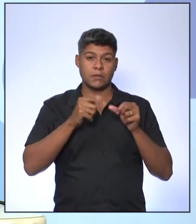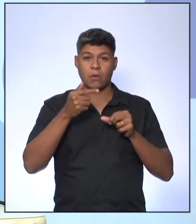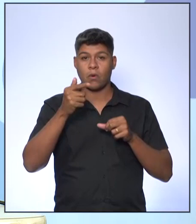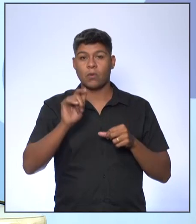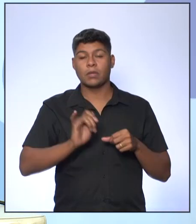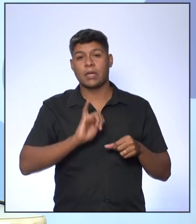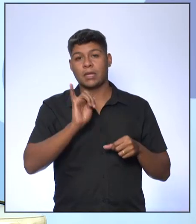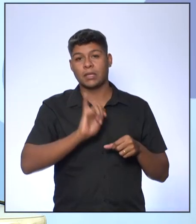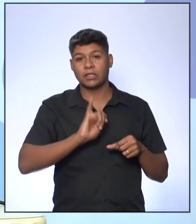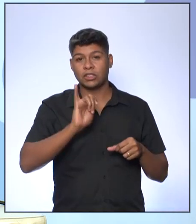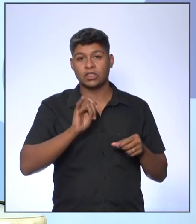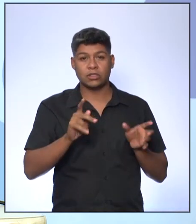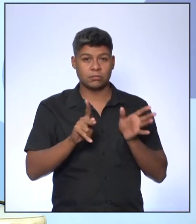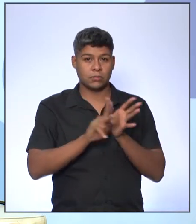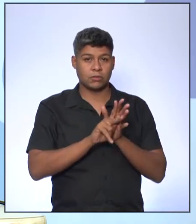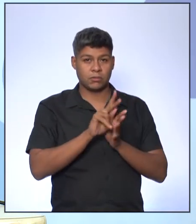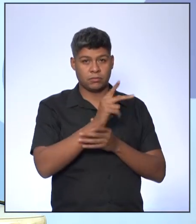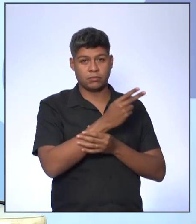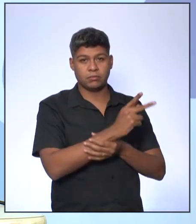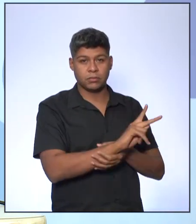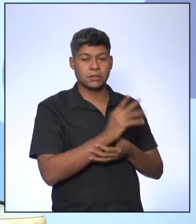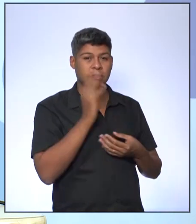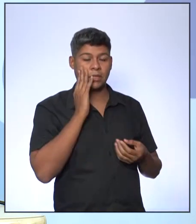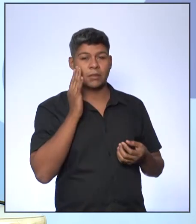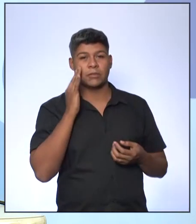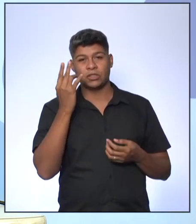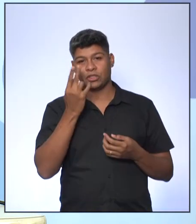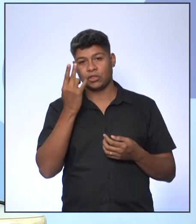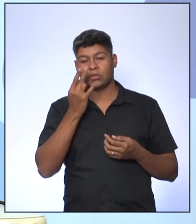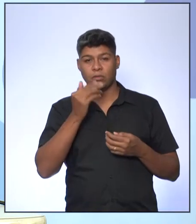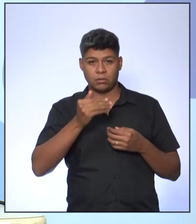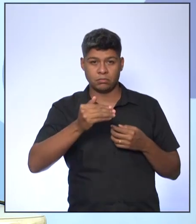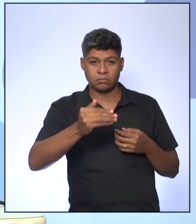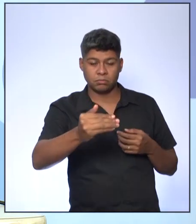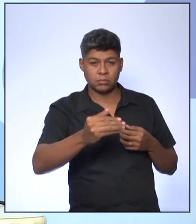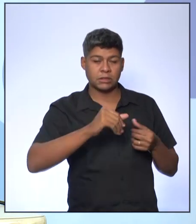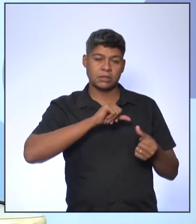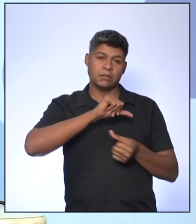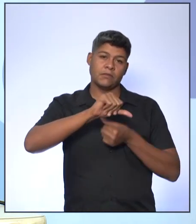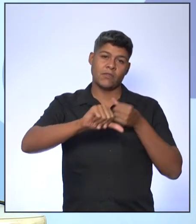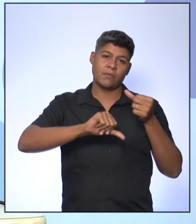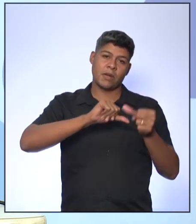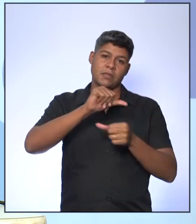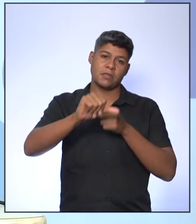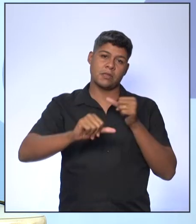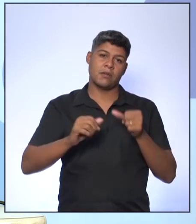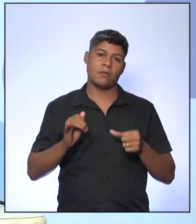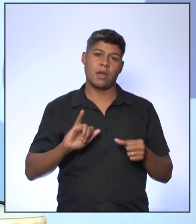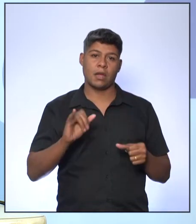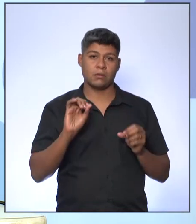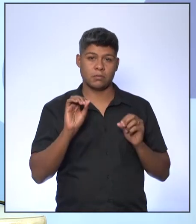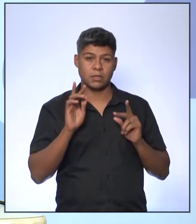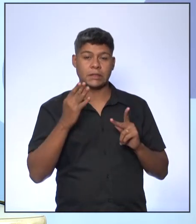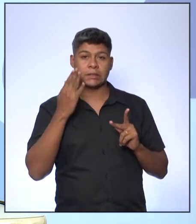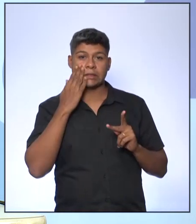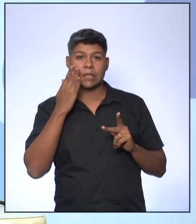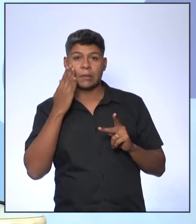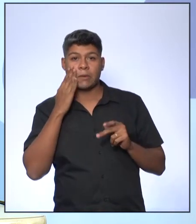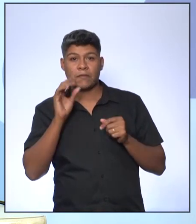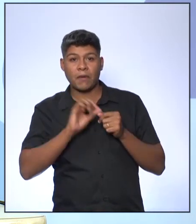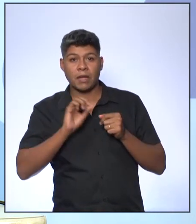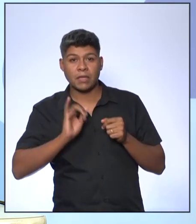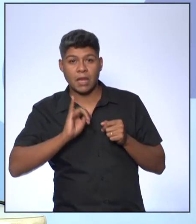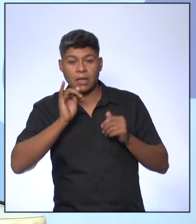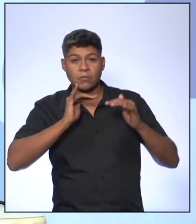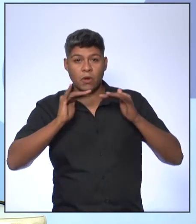energia que o aparelho foi fabricado. Mas essa história aí é um pouquinho mais para frente sobre as transformações elétricas, tá bom? Bom, mas você já sabe que o que faz o elétron